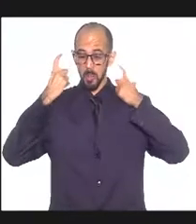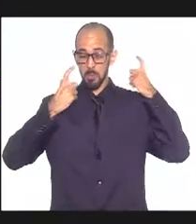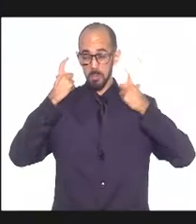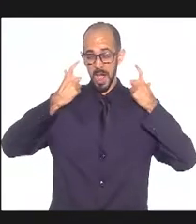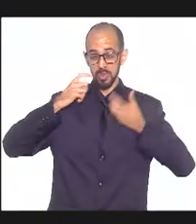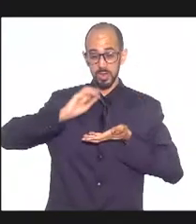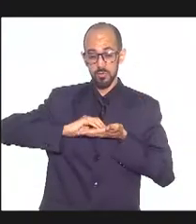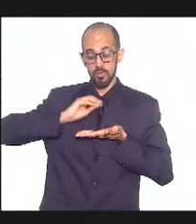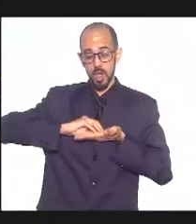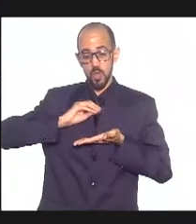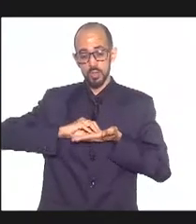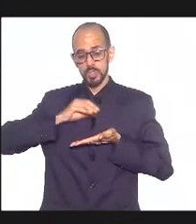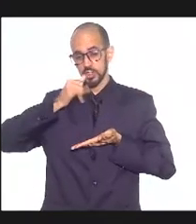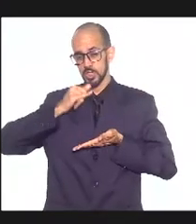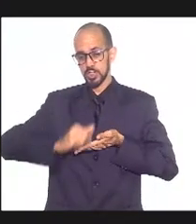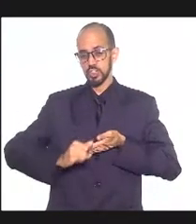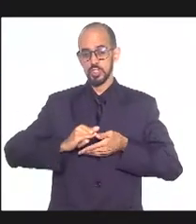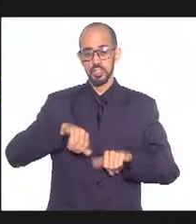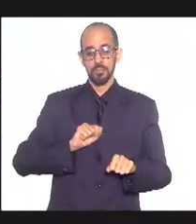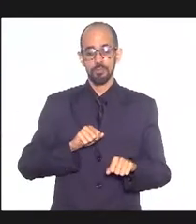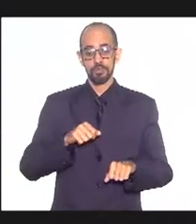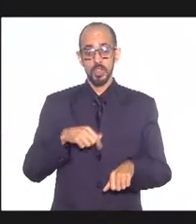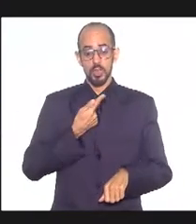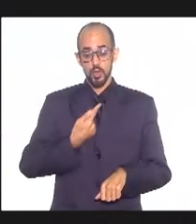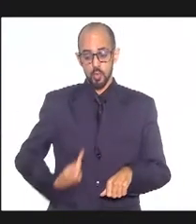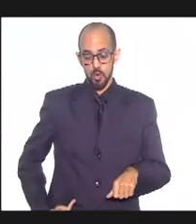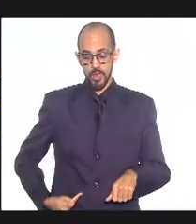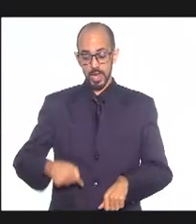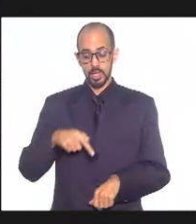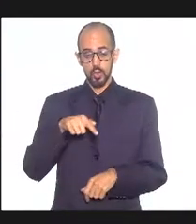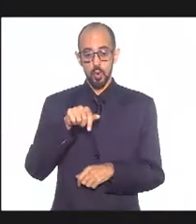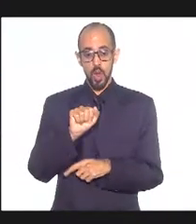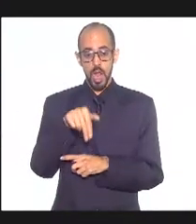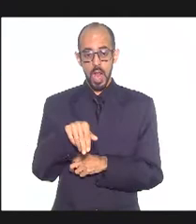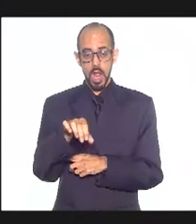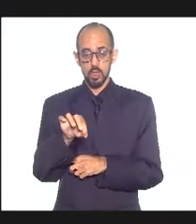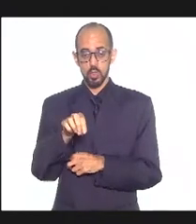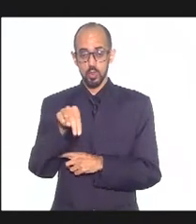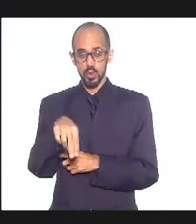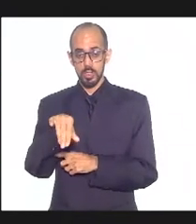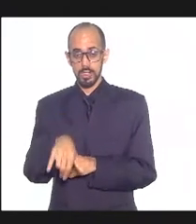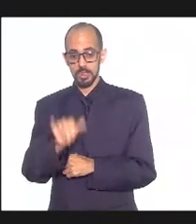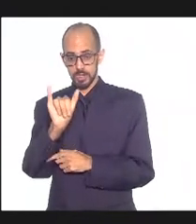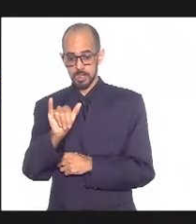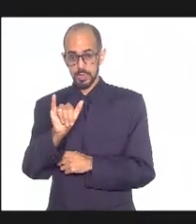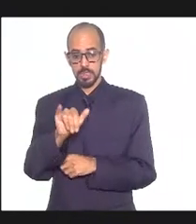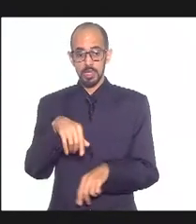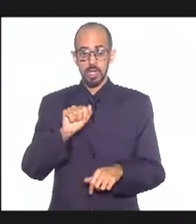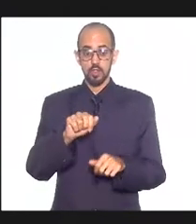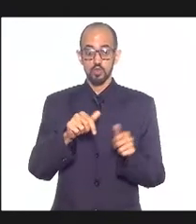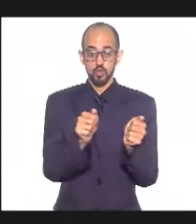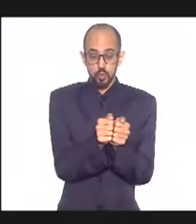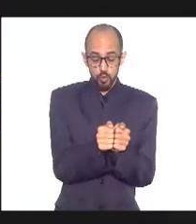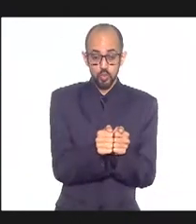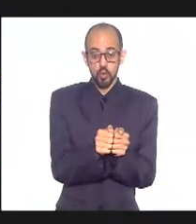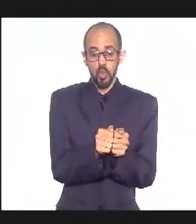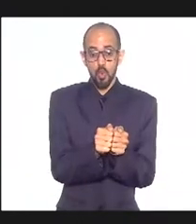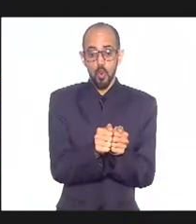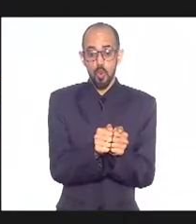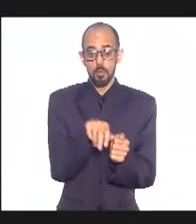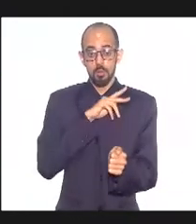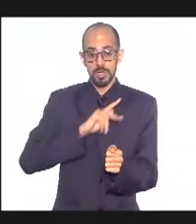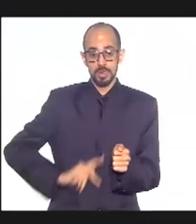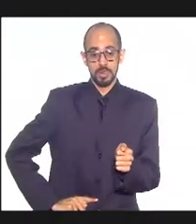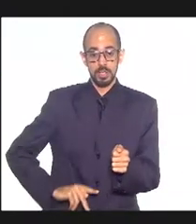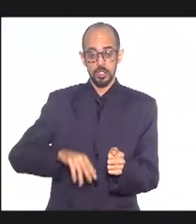falta de energia. O então governador Antônio Garotinho formalizou o presidente FHC, nós anunciamos, muito pouca